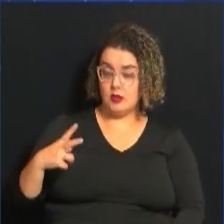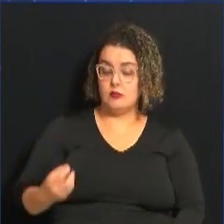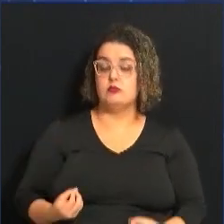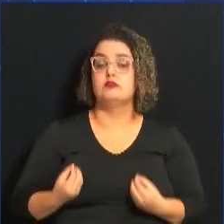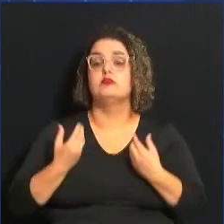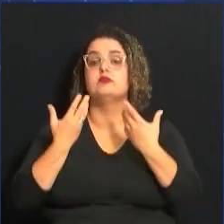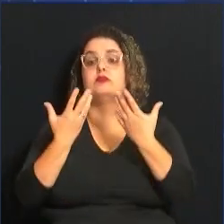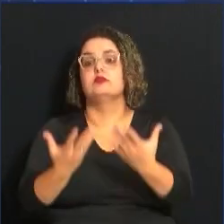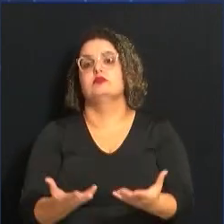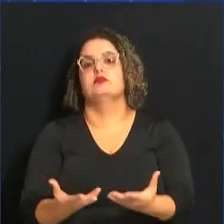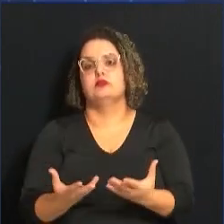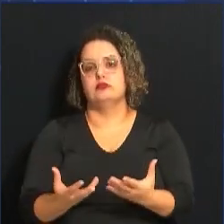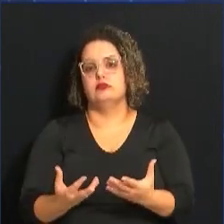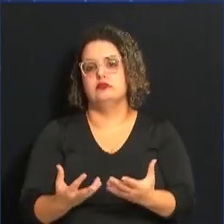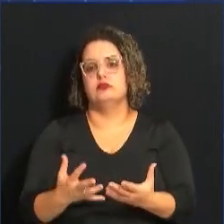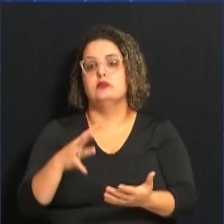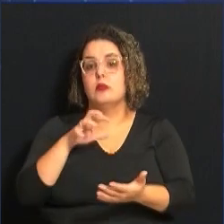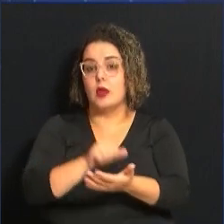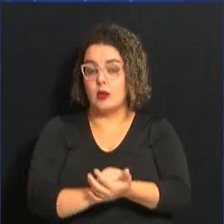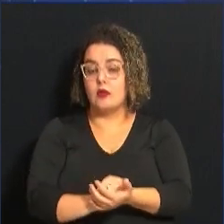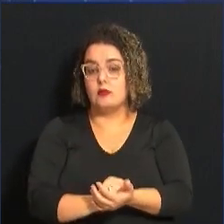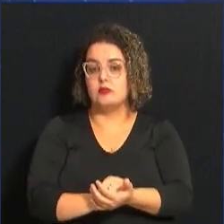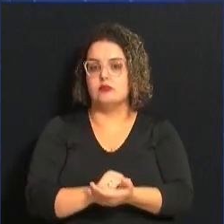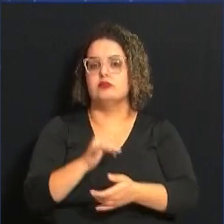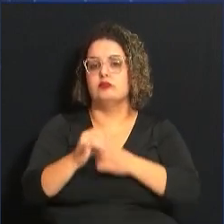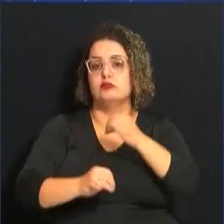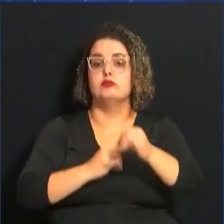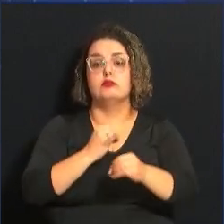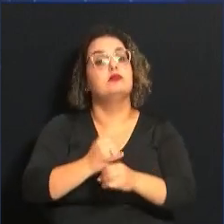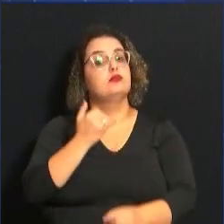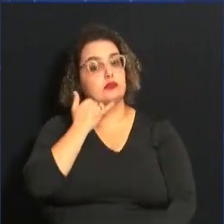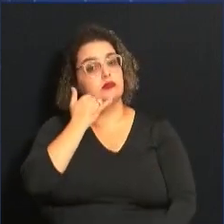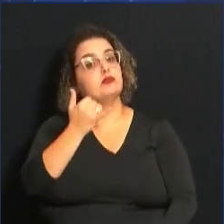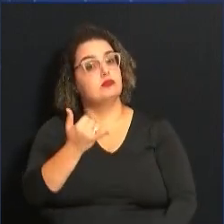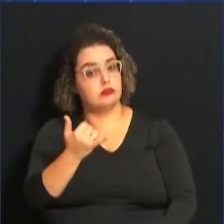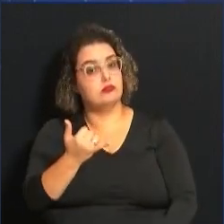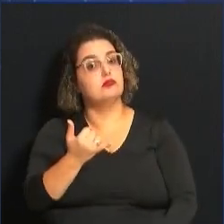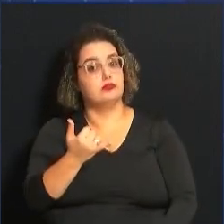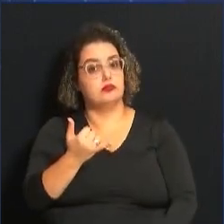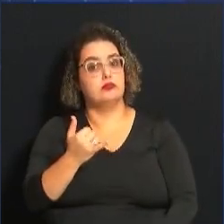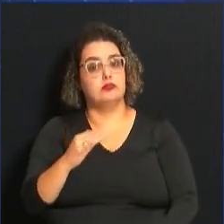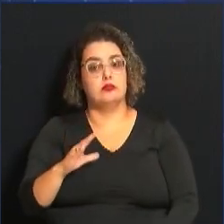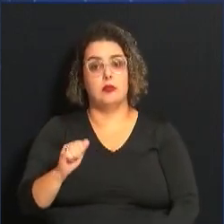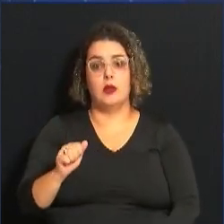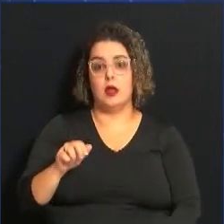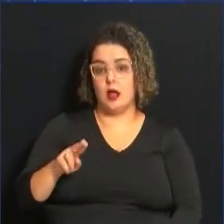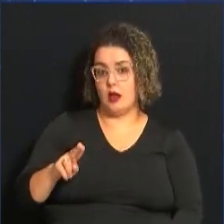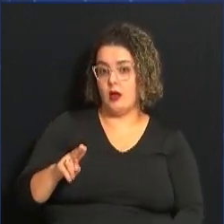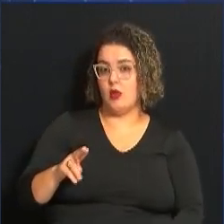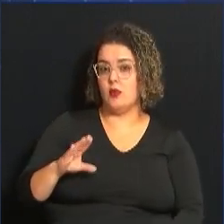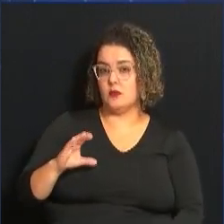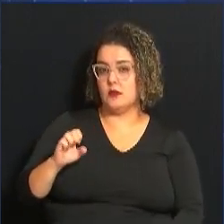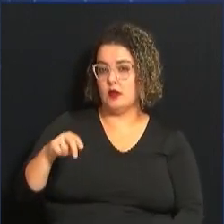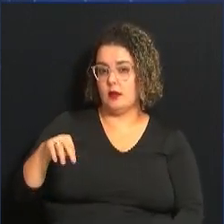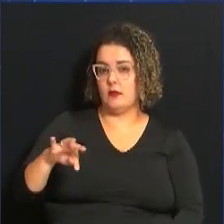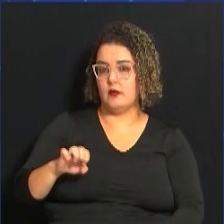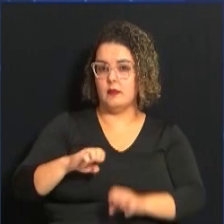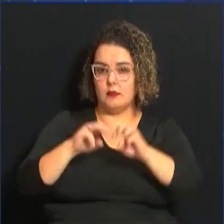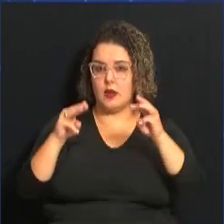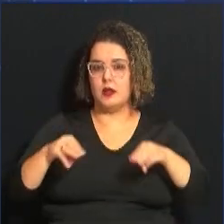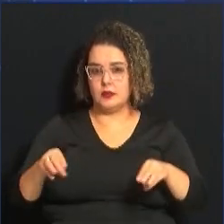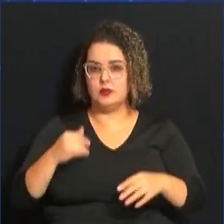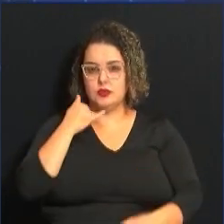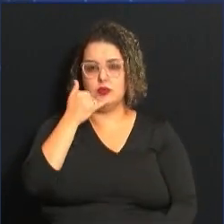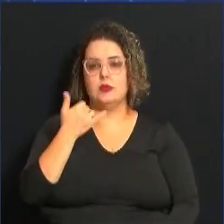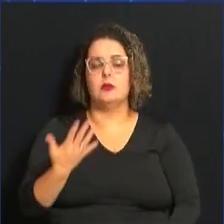o registro eletrônico das ligações atendidas nos call centers. Também será analisado, em